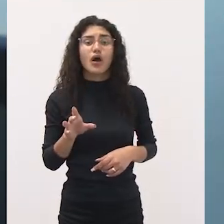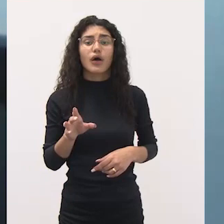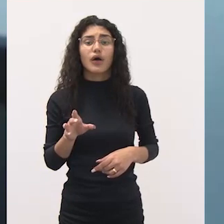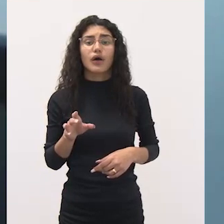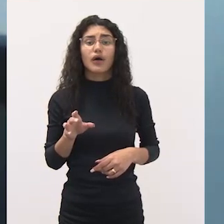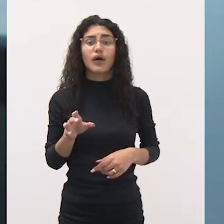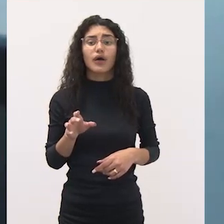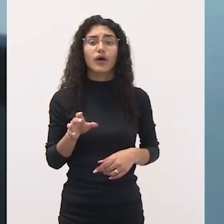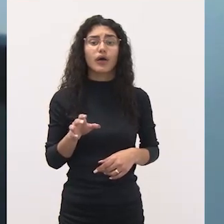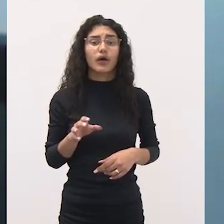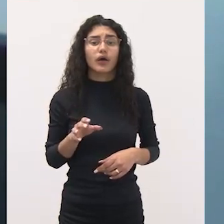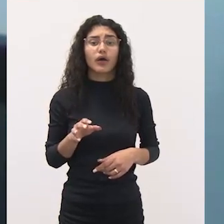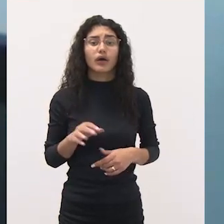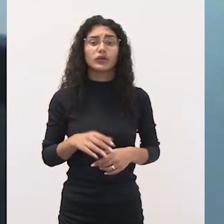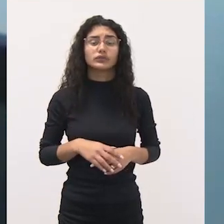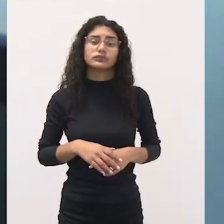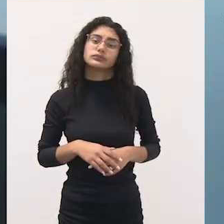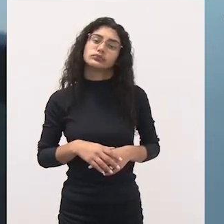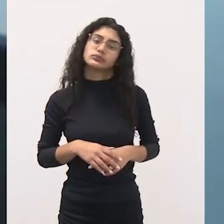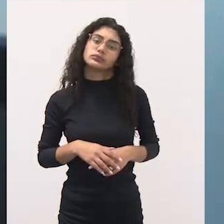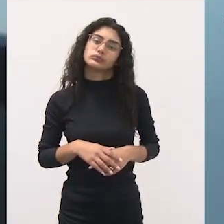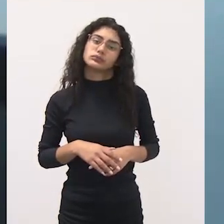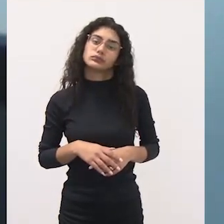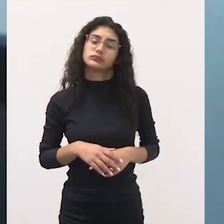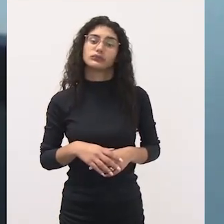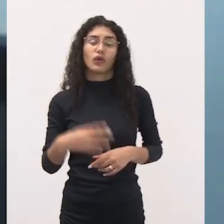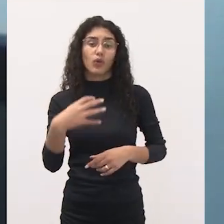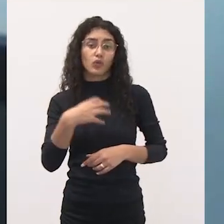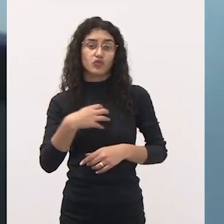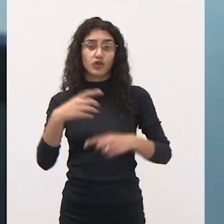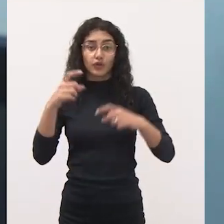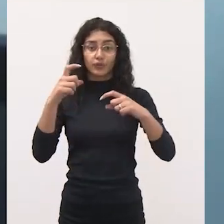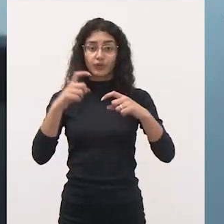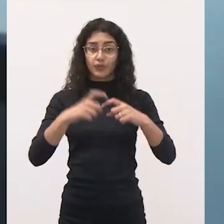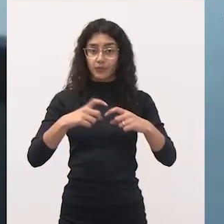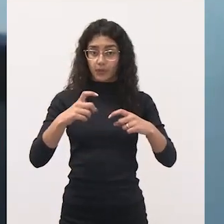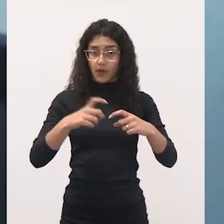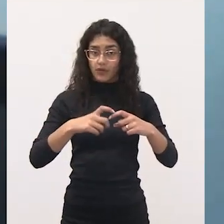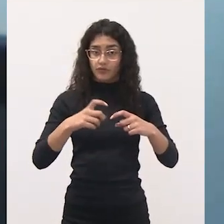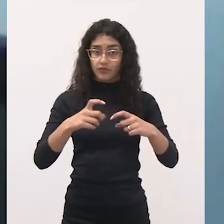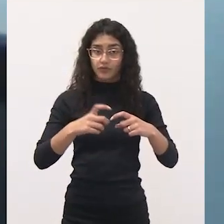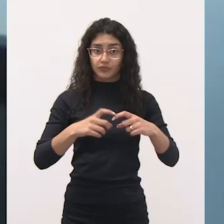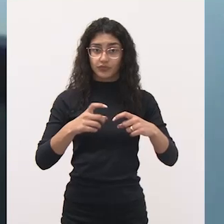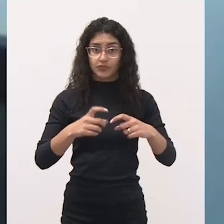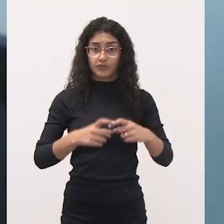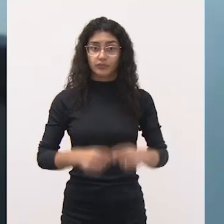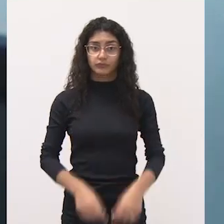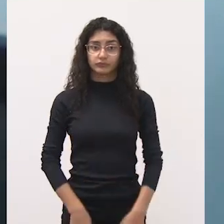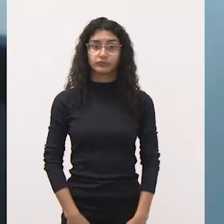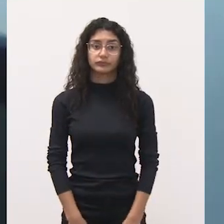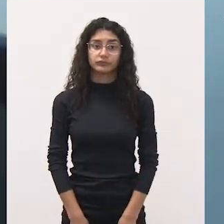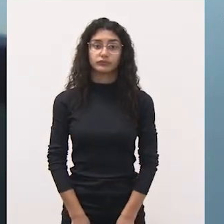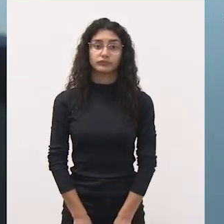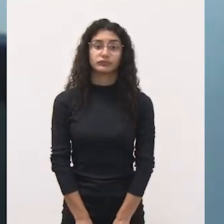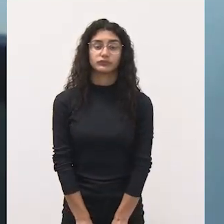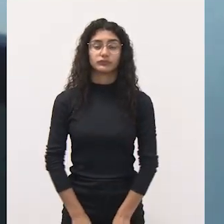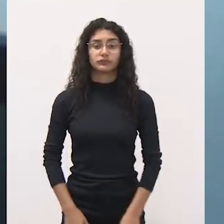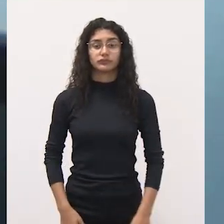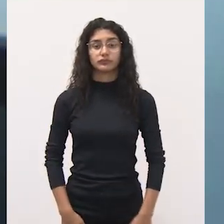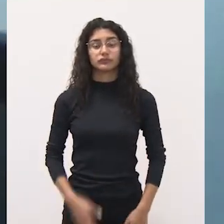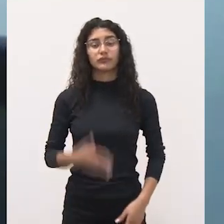apenas instrumentalizando os atos médicos e as ações que vão ser de melhorar